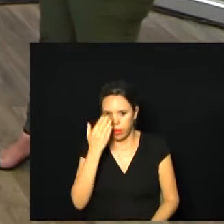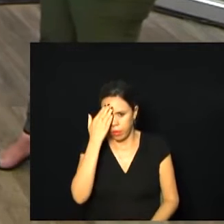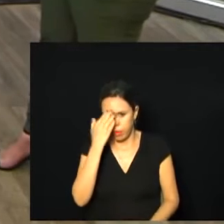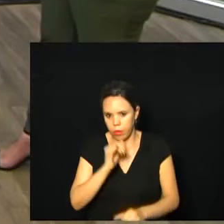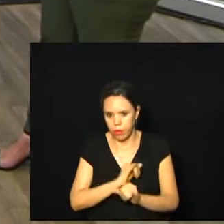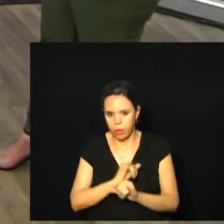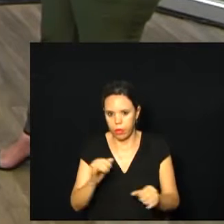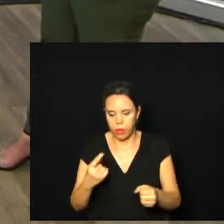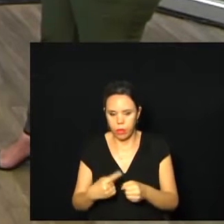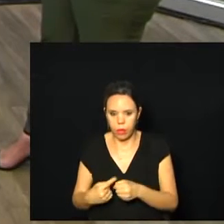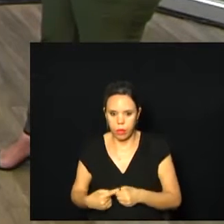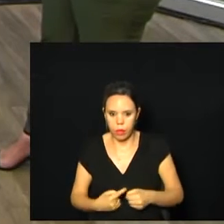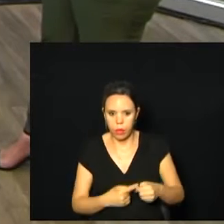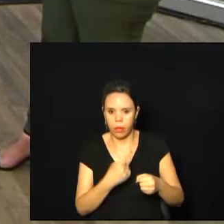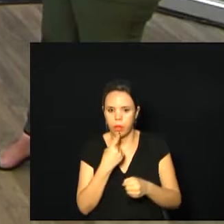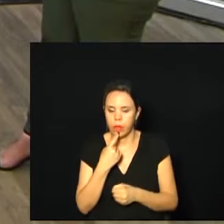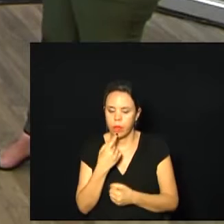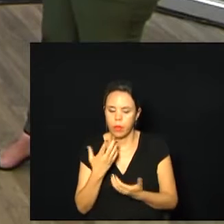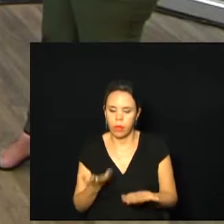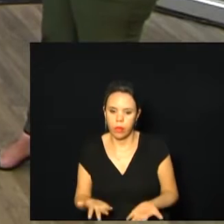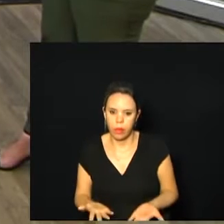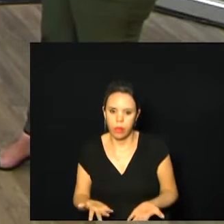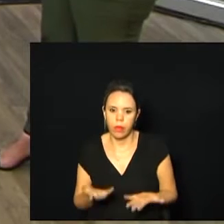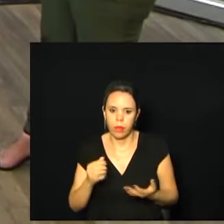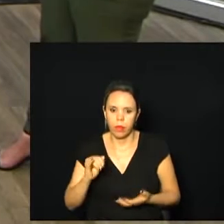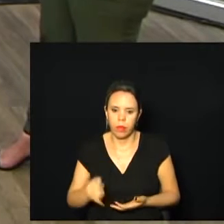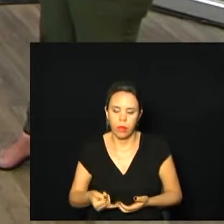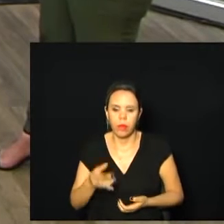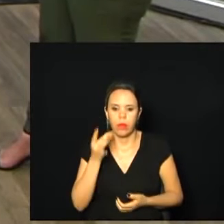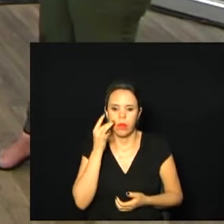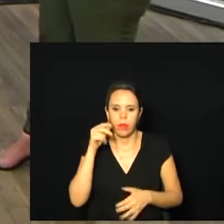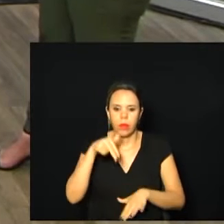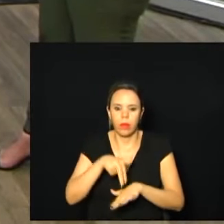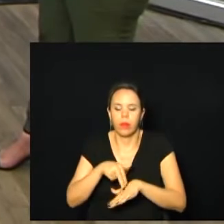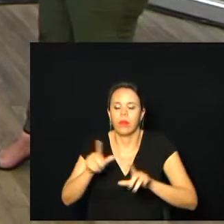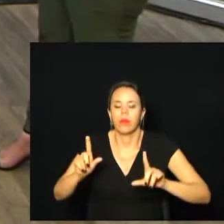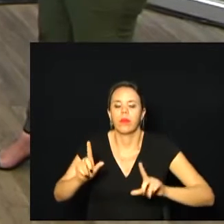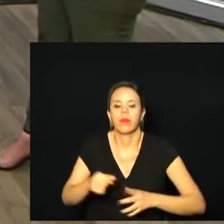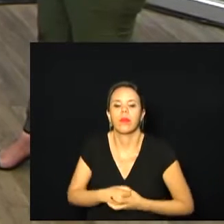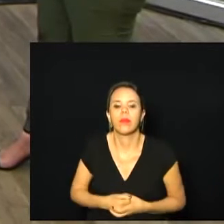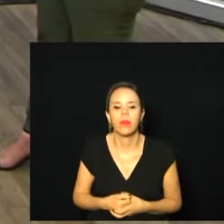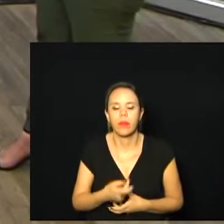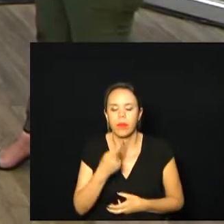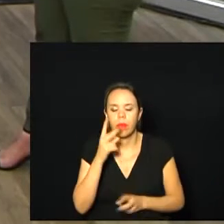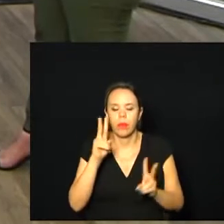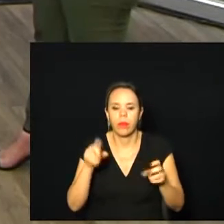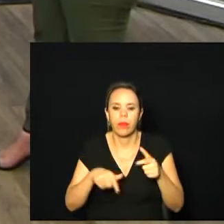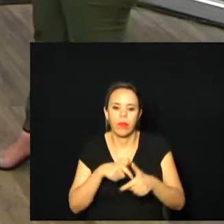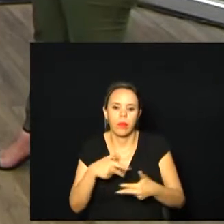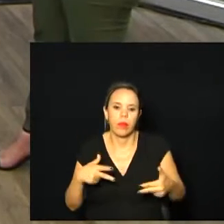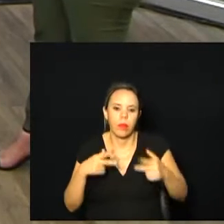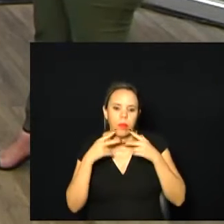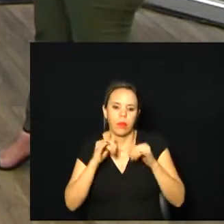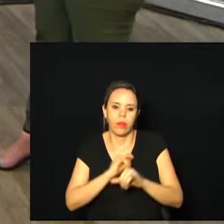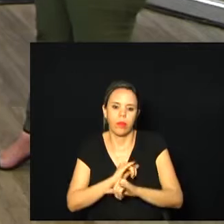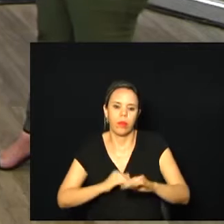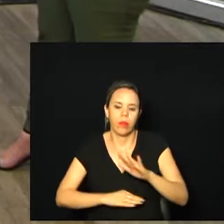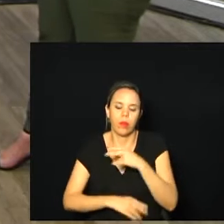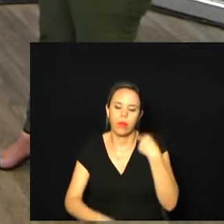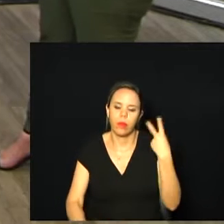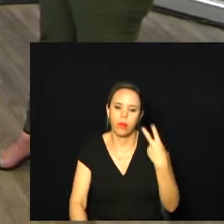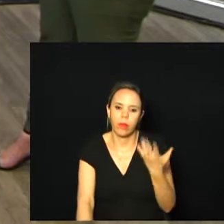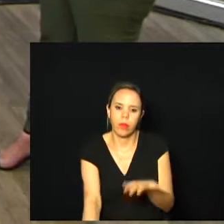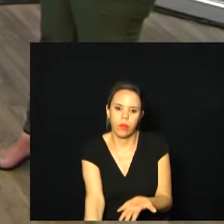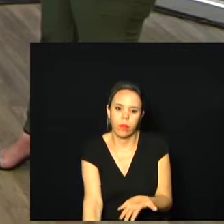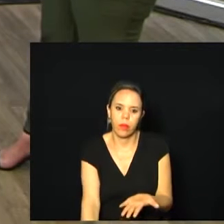obrigado pelas notícias da Metrópole de Campinas. Já quero aproveitar sua presença nos nossos estúdios para nós falarmos das notícias do